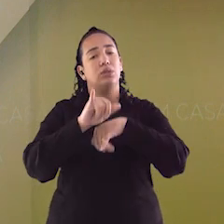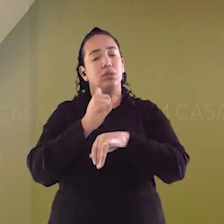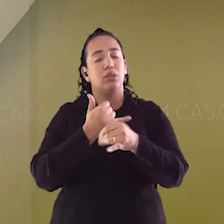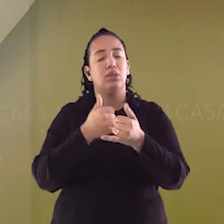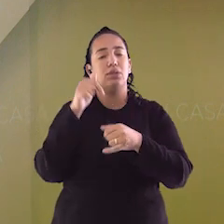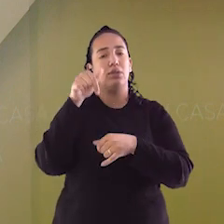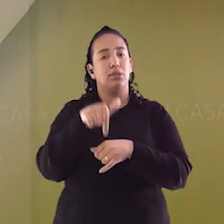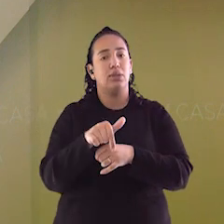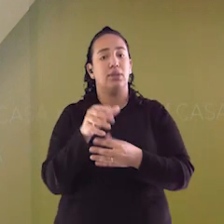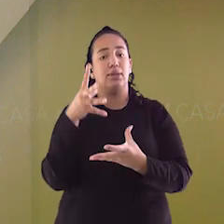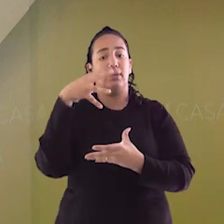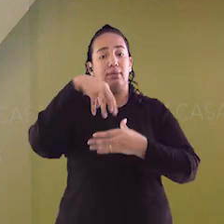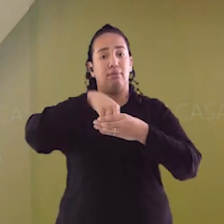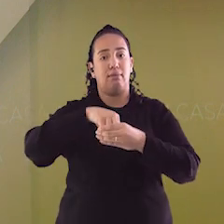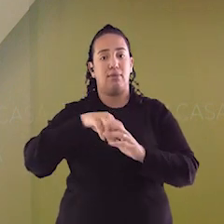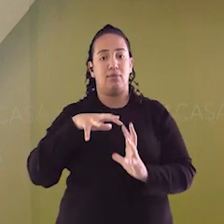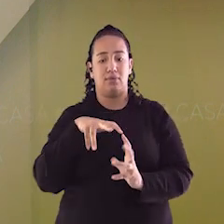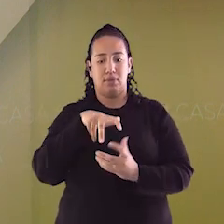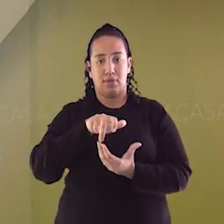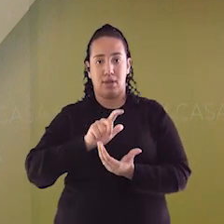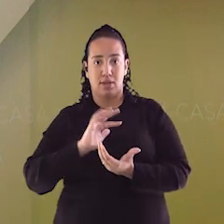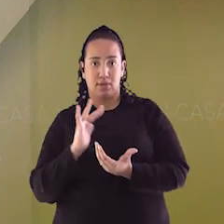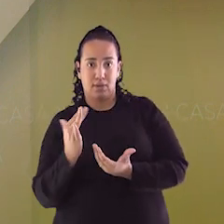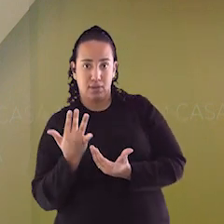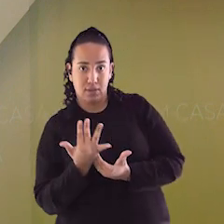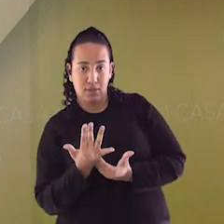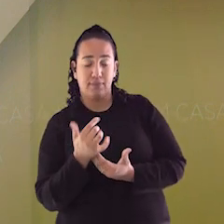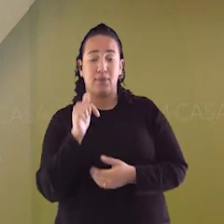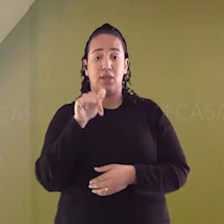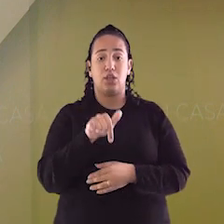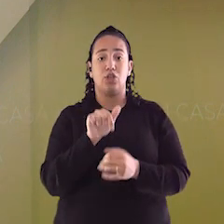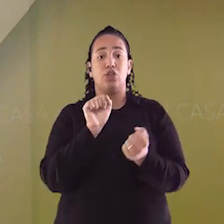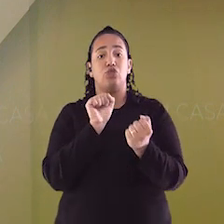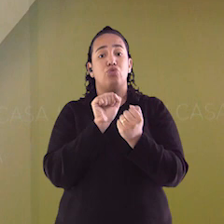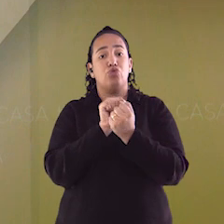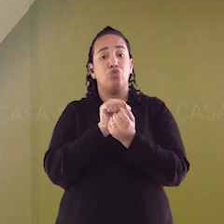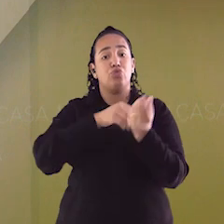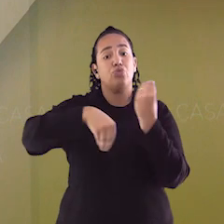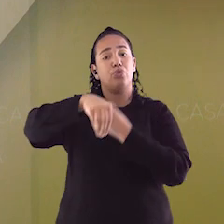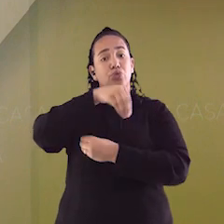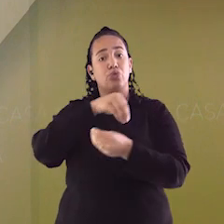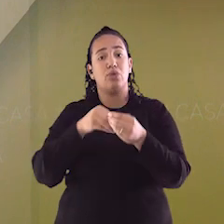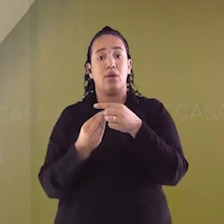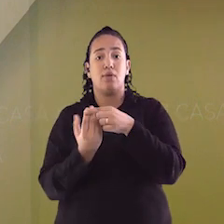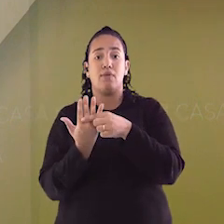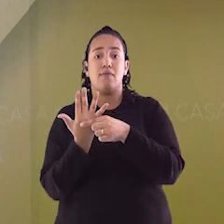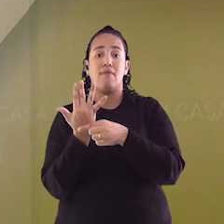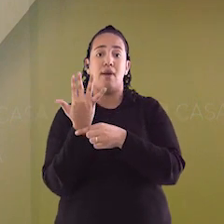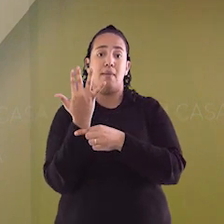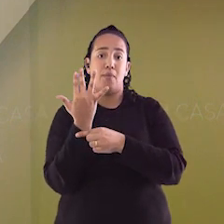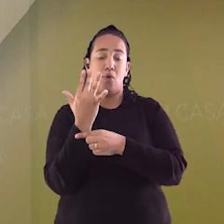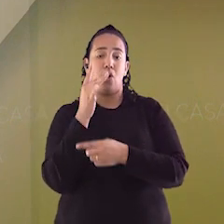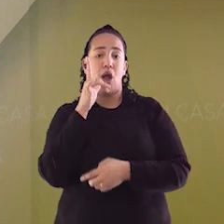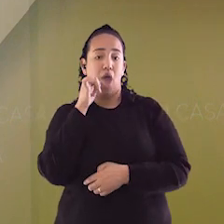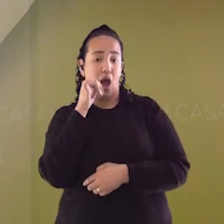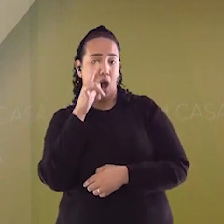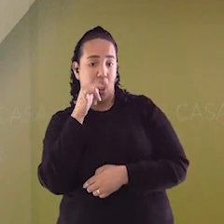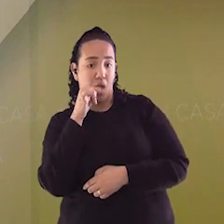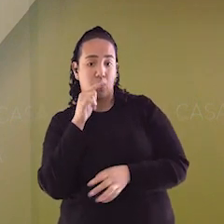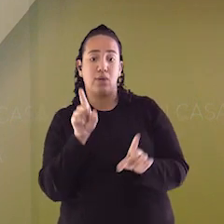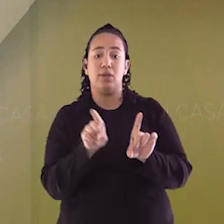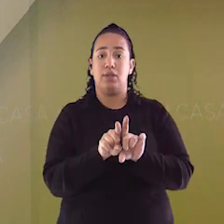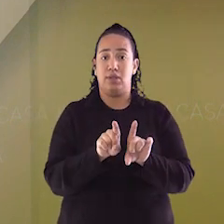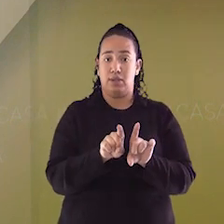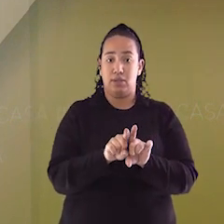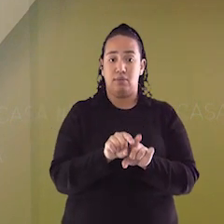na atmosfera que entra em contato com o vapor de água, resultando no dióxido de enxofre e no óxido